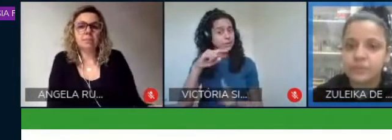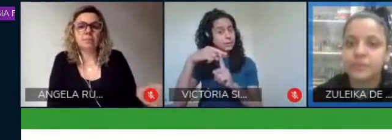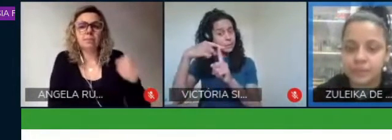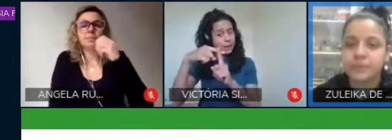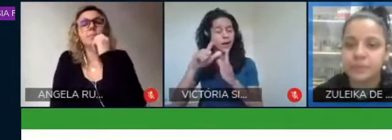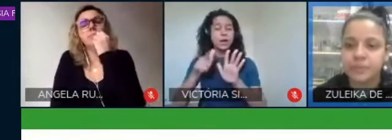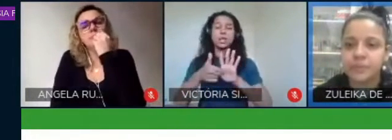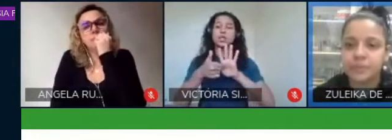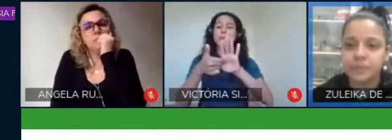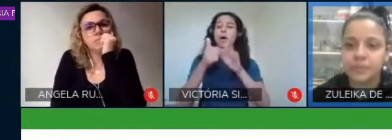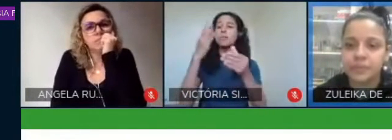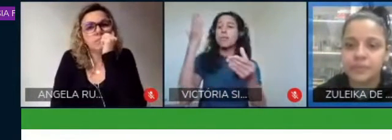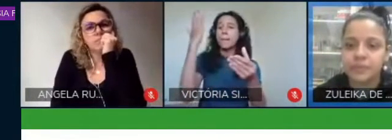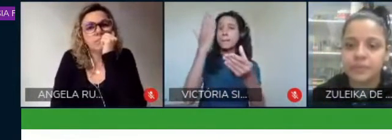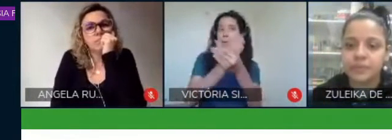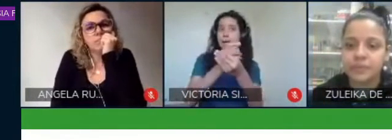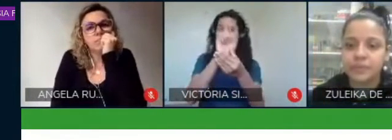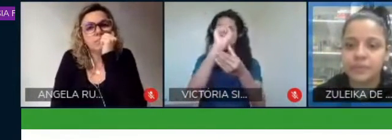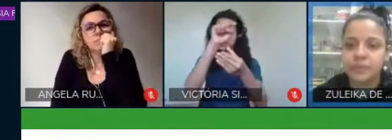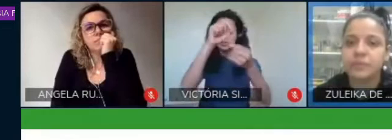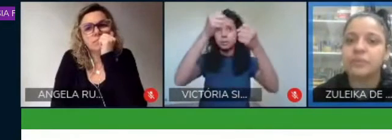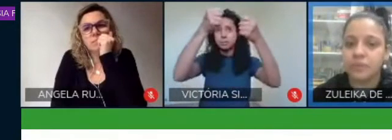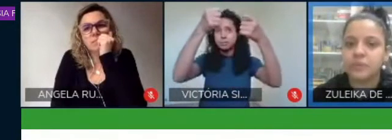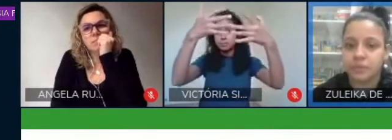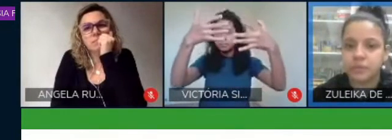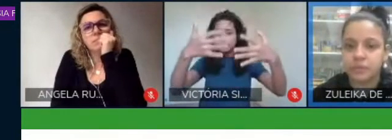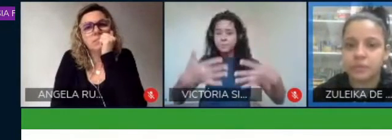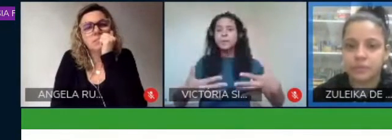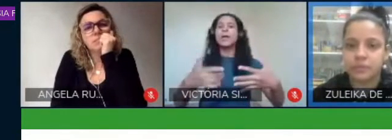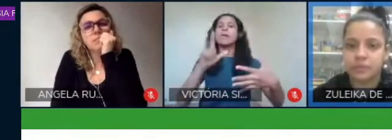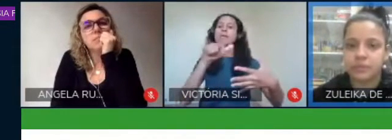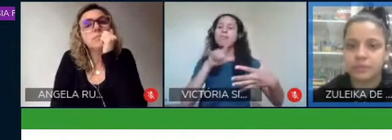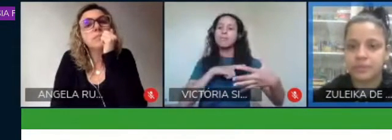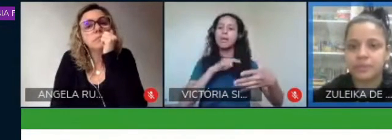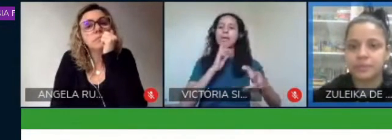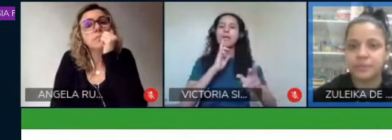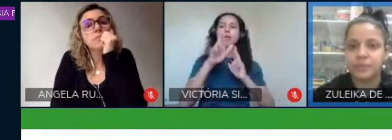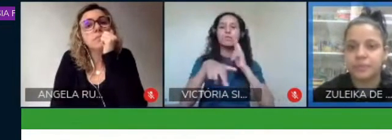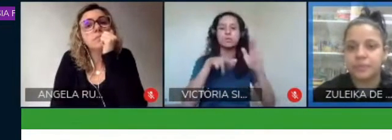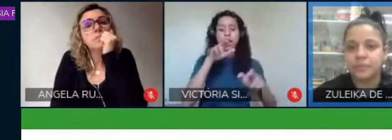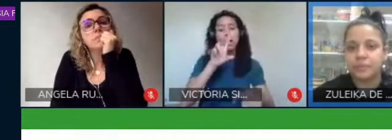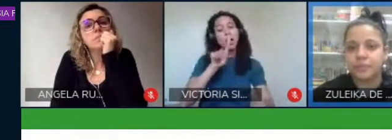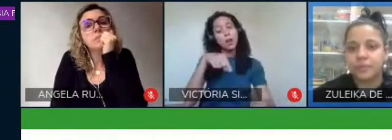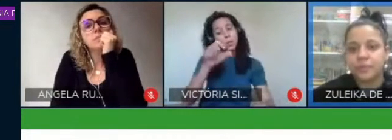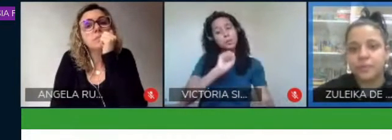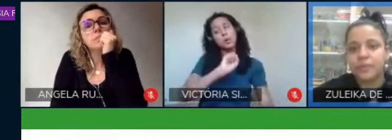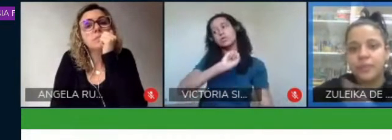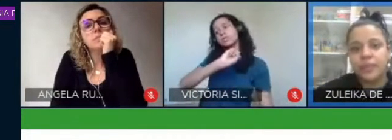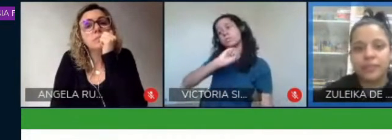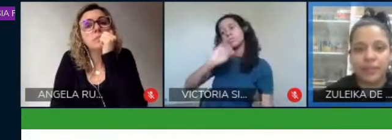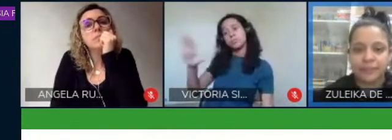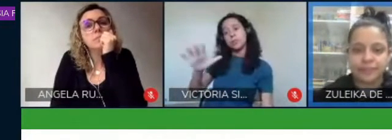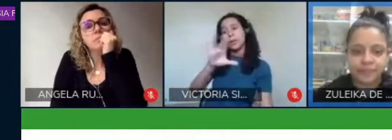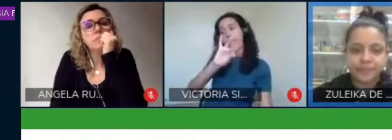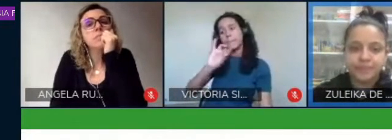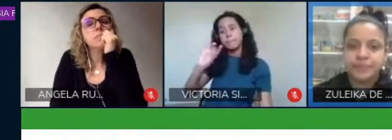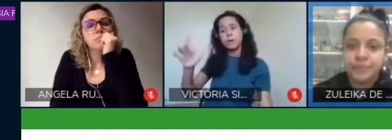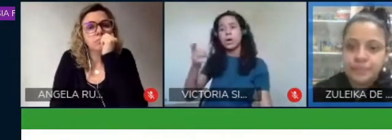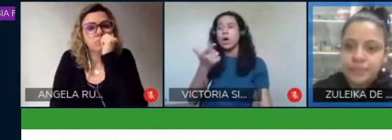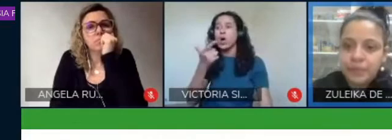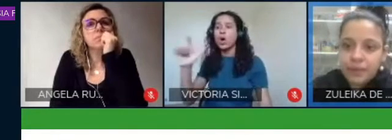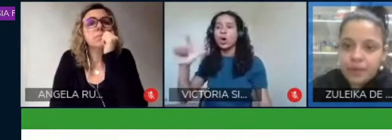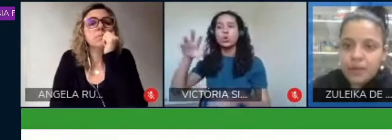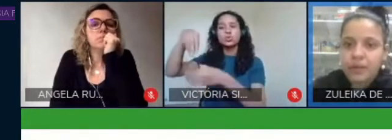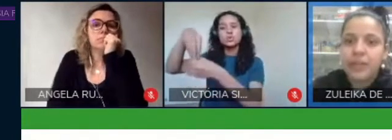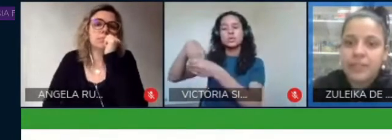dentro, e daí depois tu tem como exportar todas essas coisas que tu já salvou na tua pasta, para depois importar para dentro